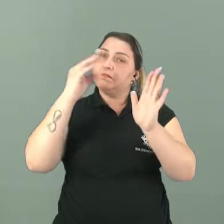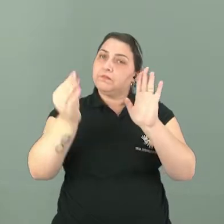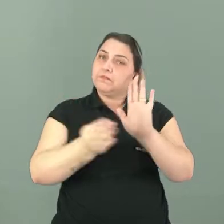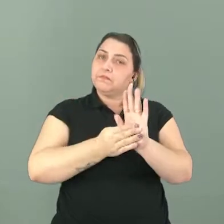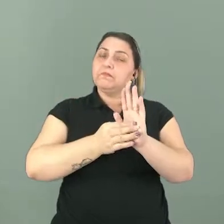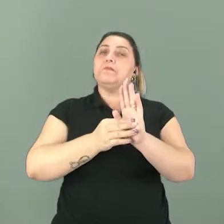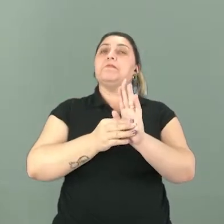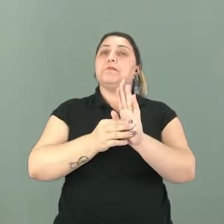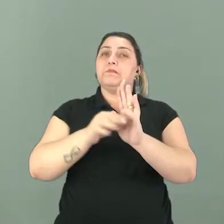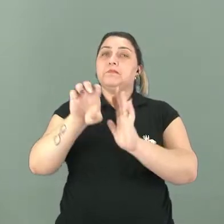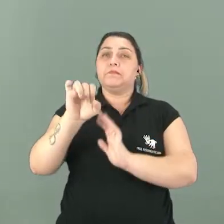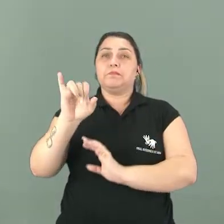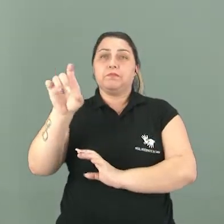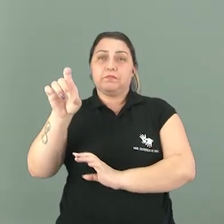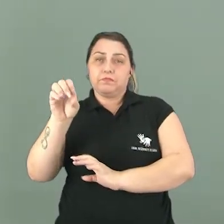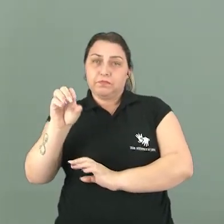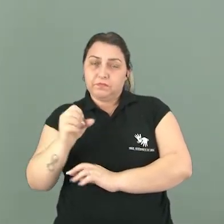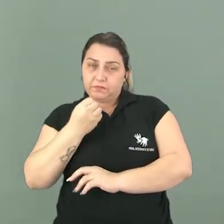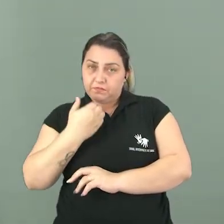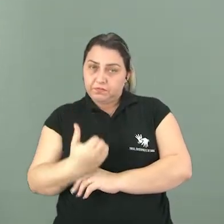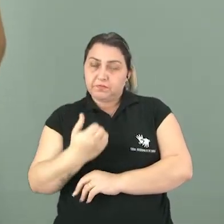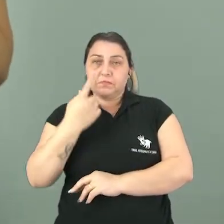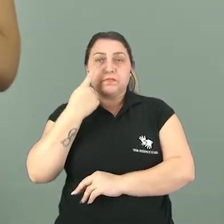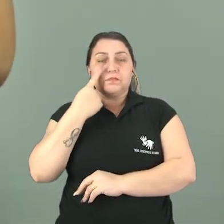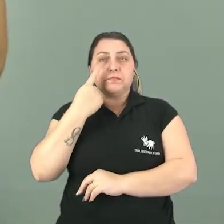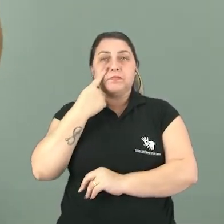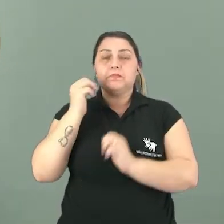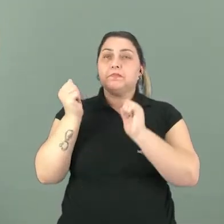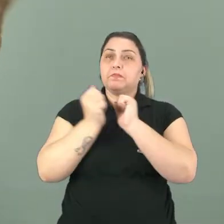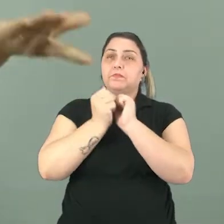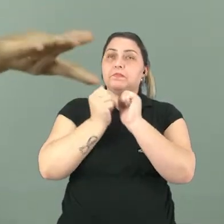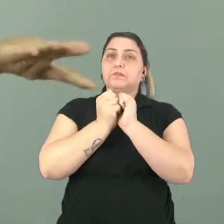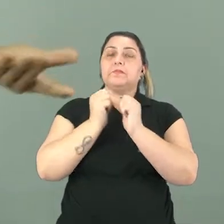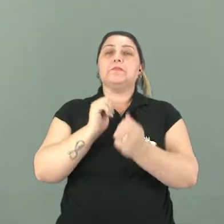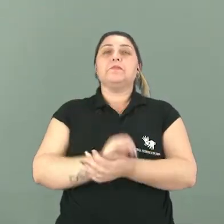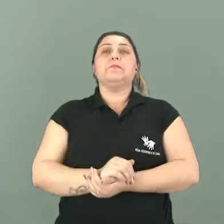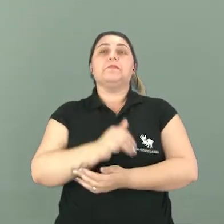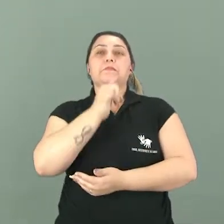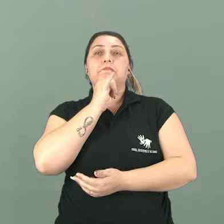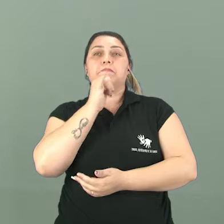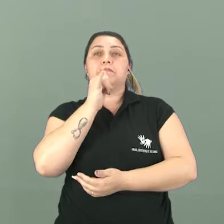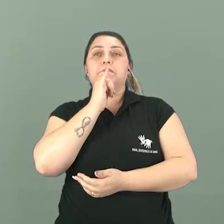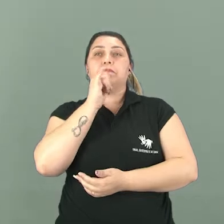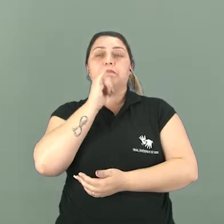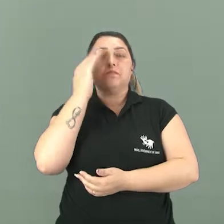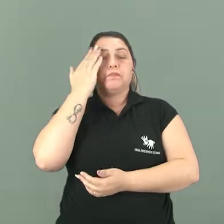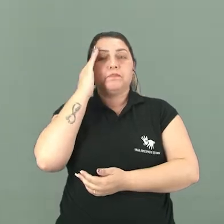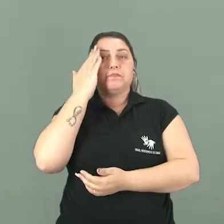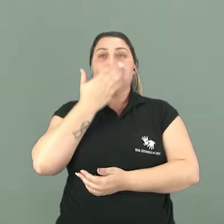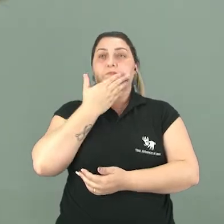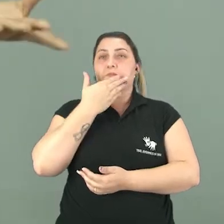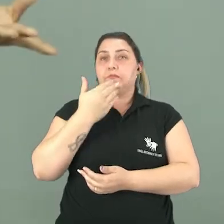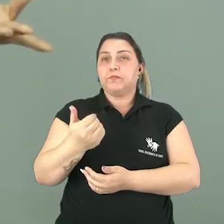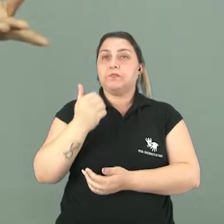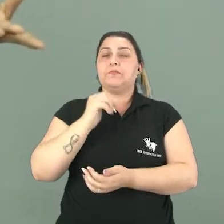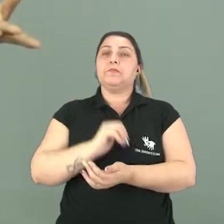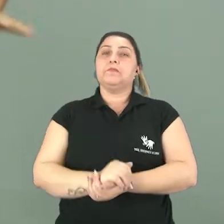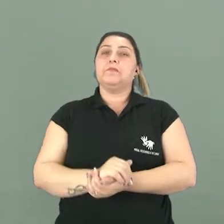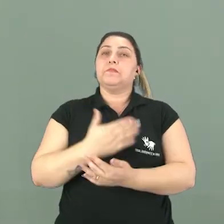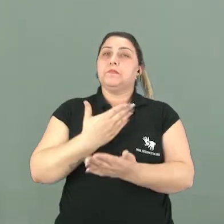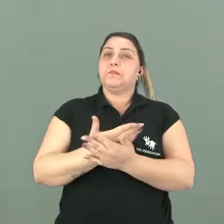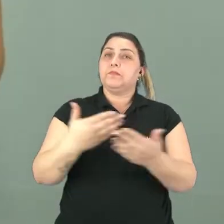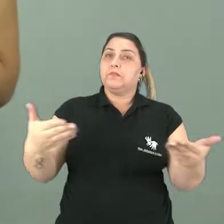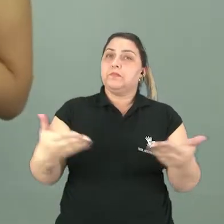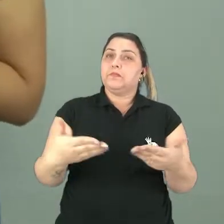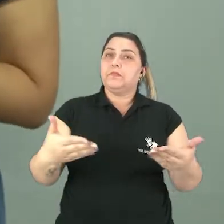lá nos eixos, tudo bem? Então vamos observar juntos, nada melhor do que um exemplo para compreendermos melhor sobre o estudo